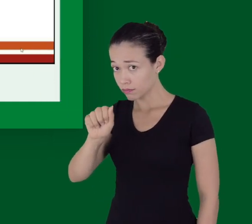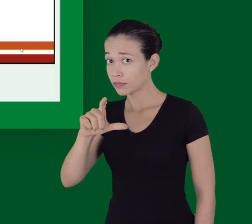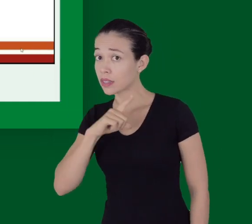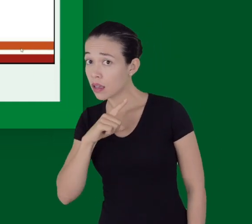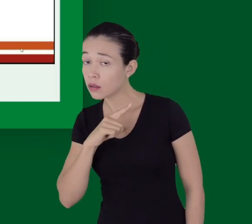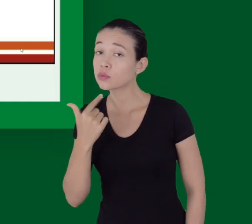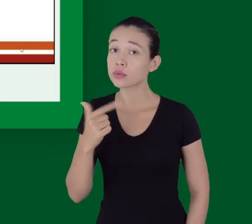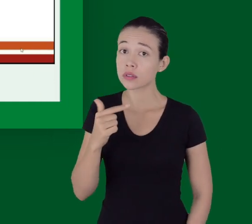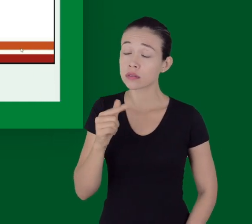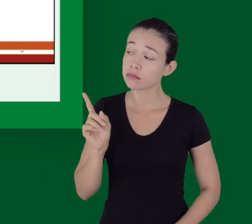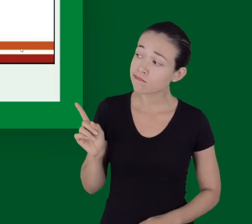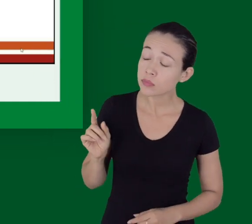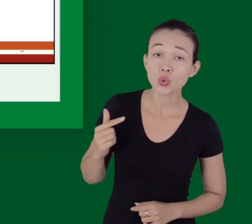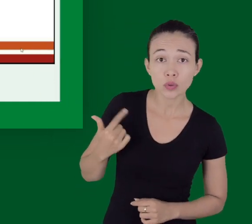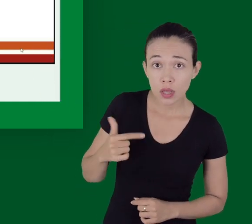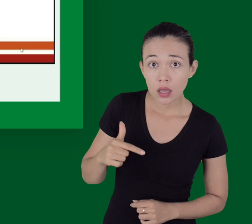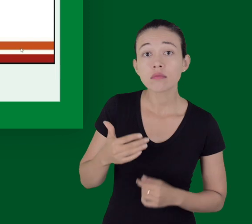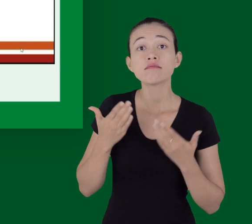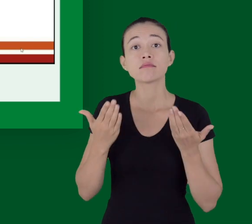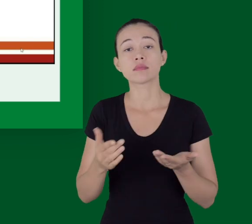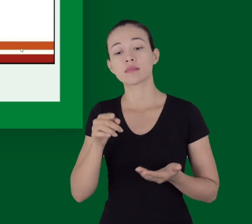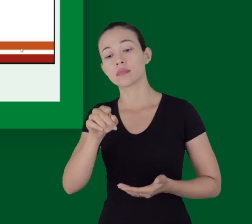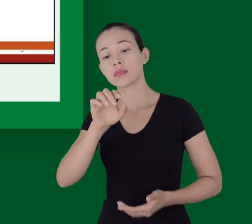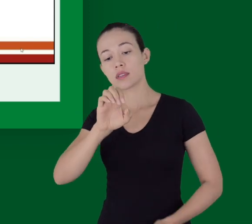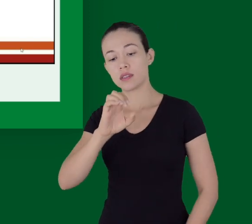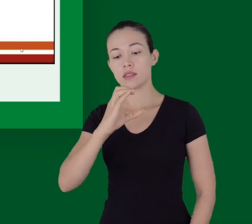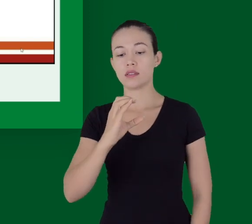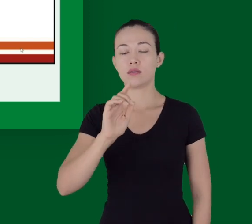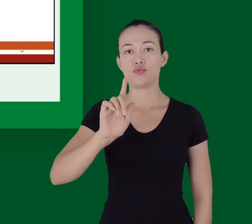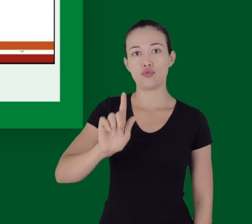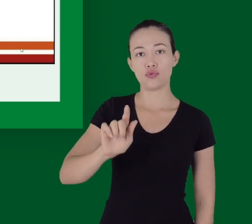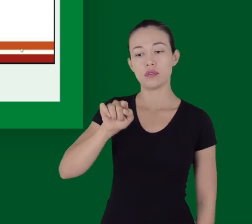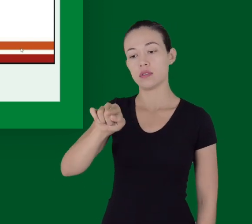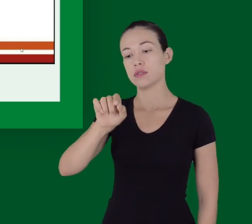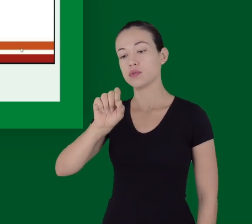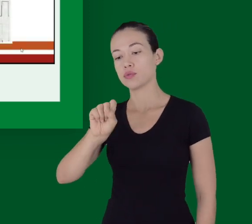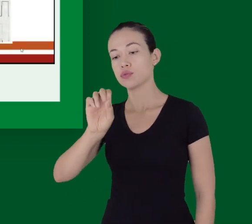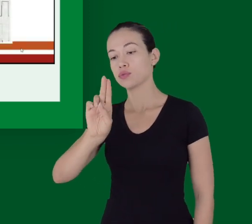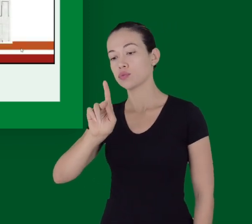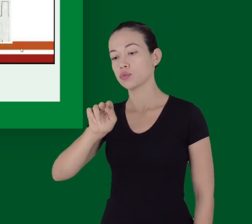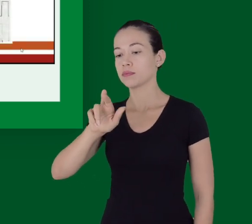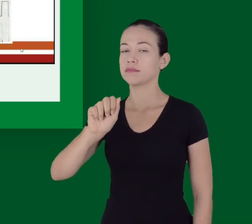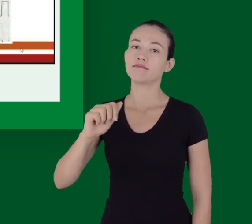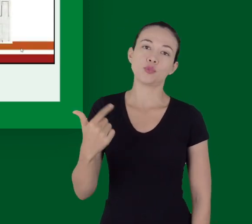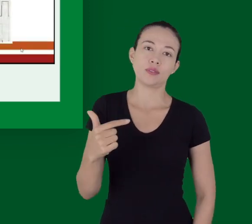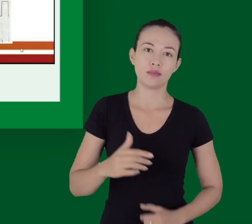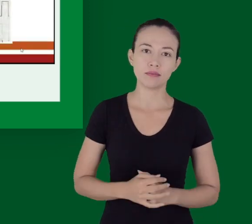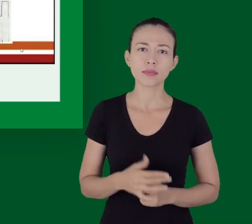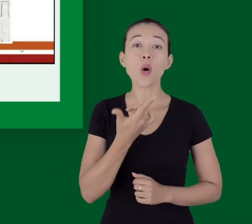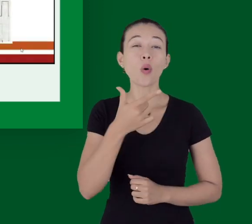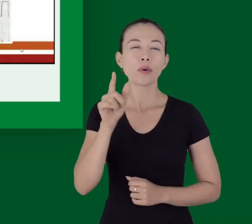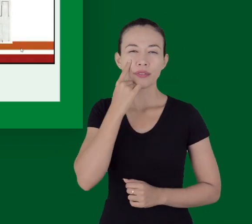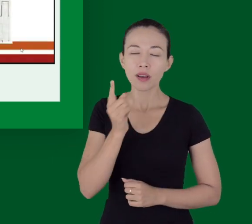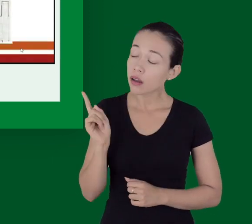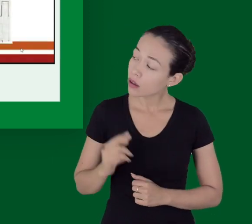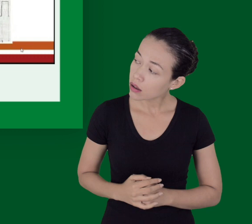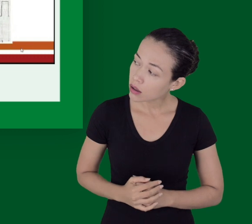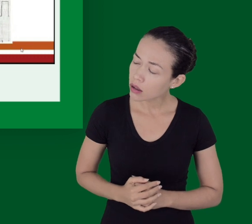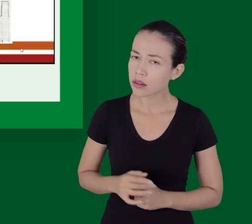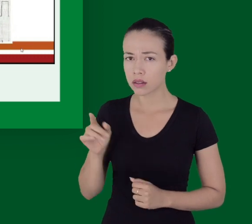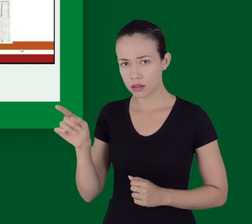Não tem supra. Então, é um eletro sem supra. Ok? Esse próximo elétron, tem